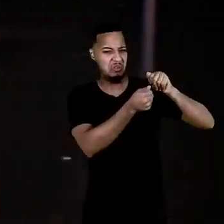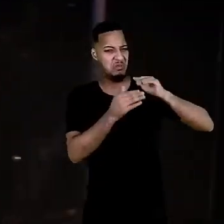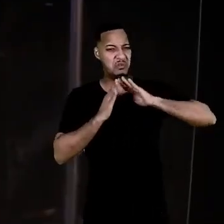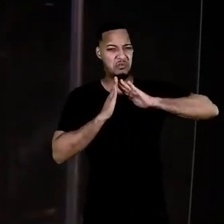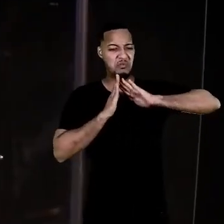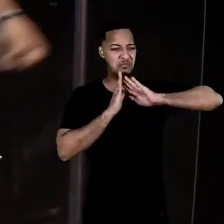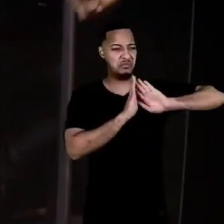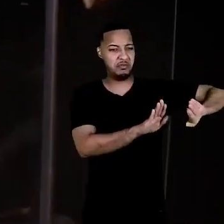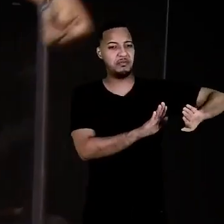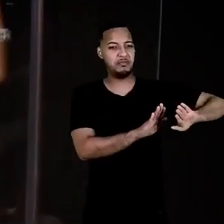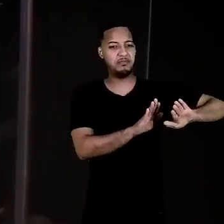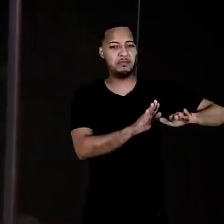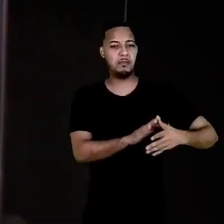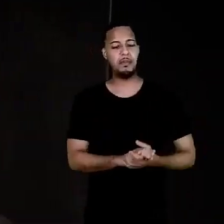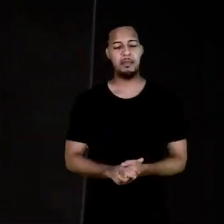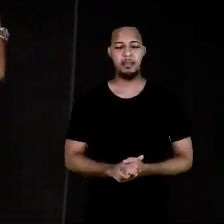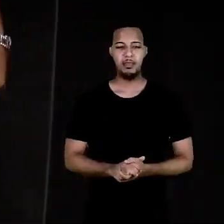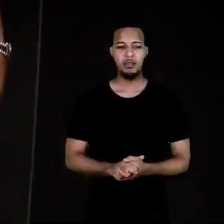pecado.